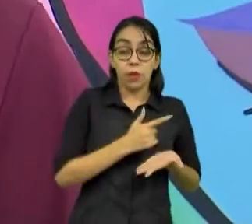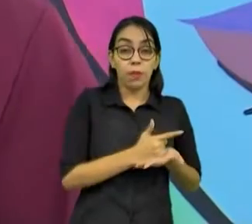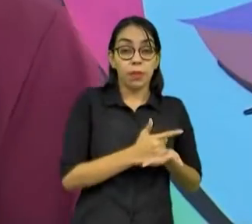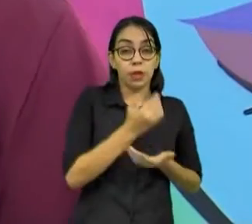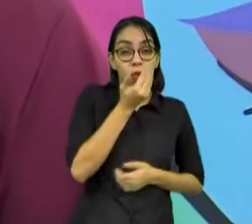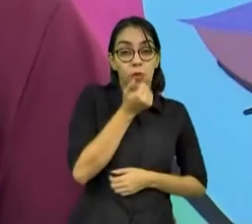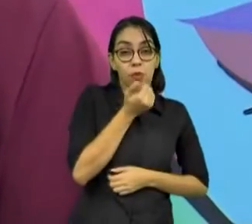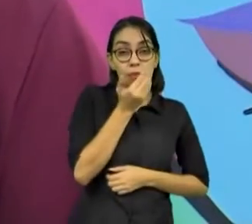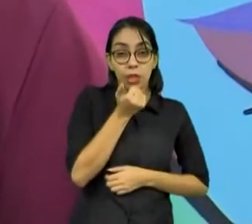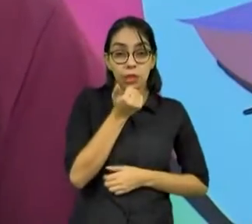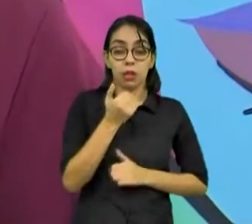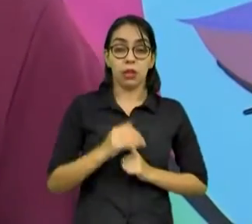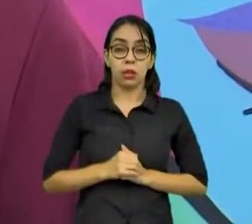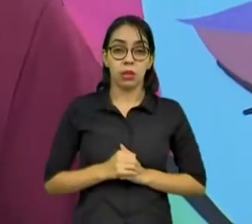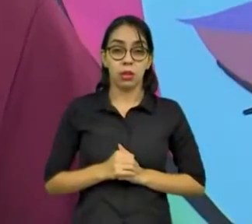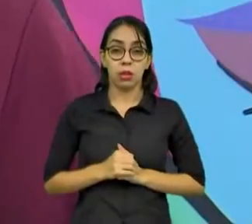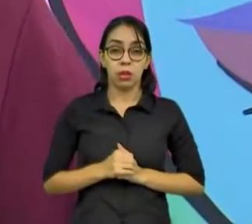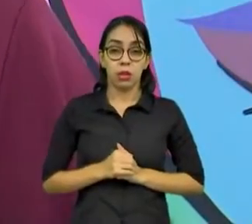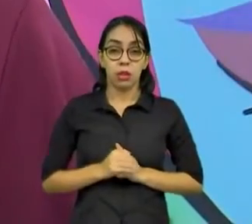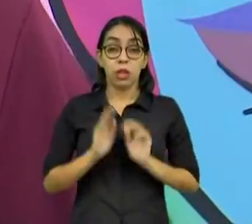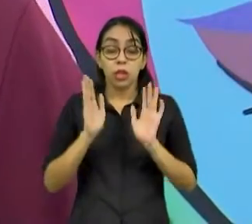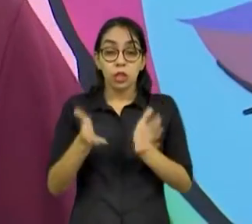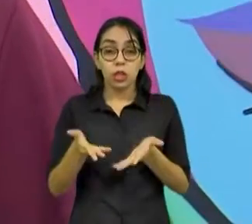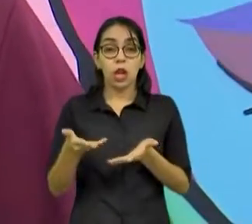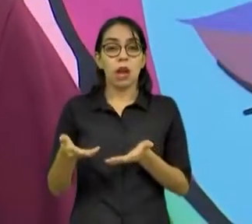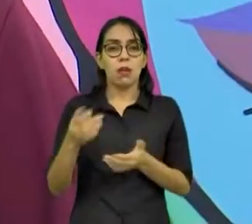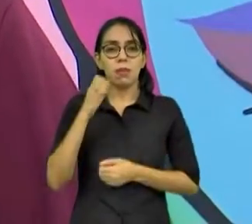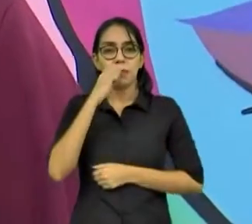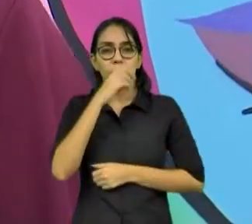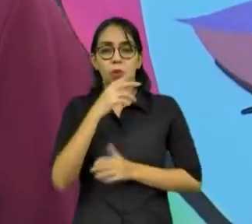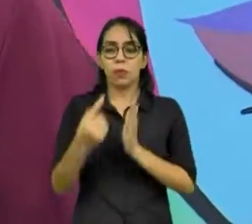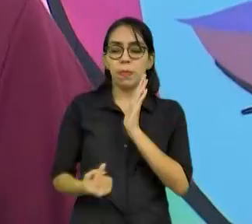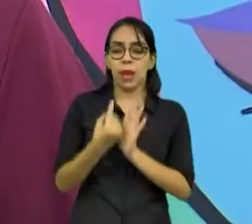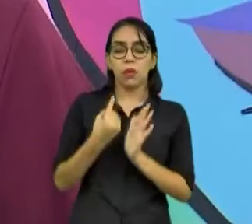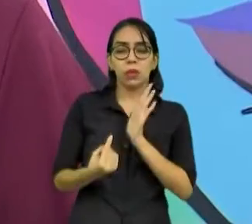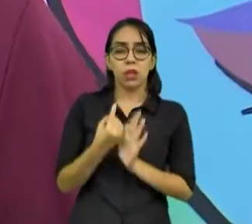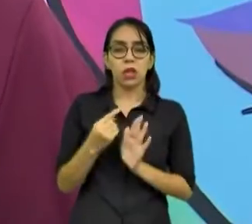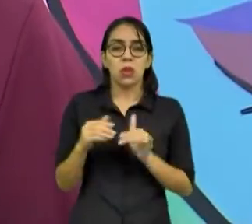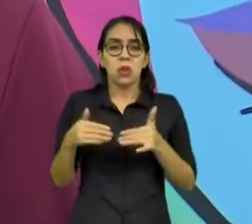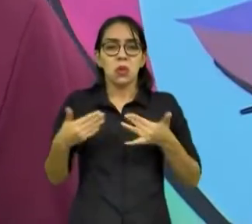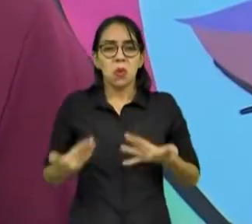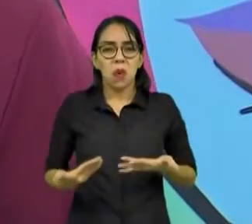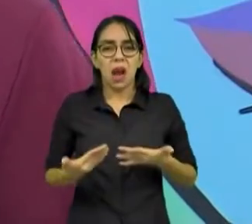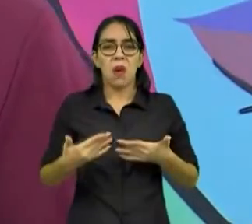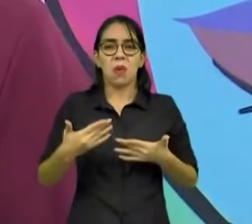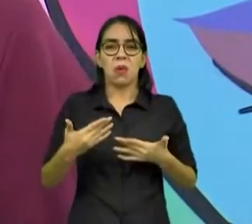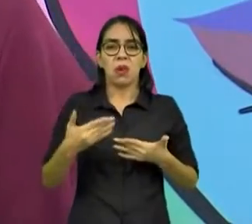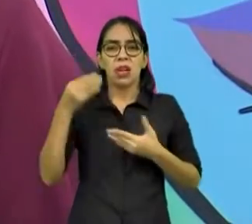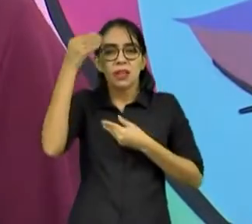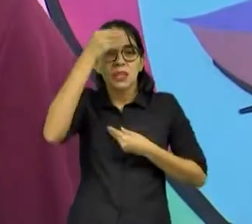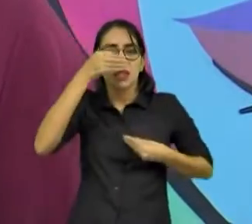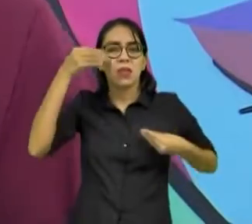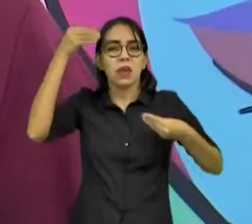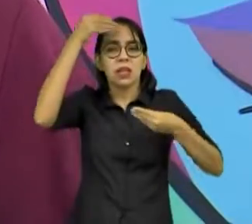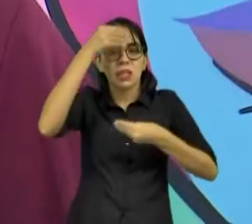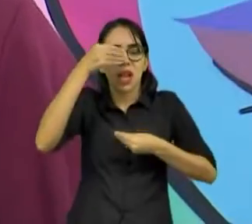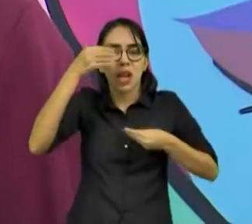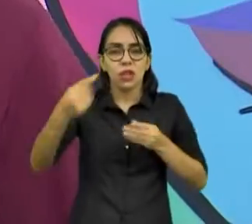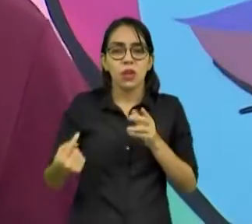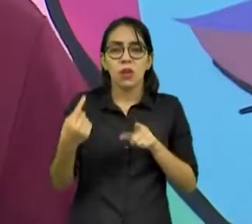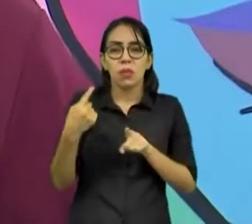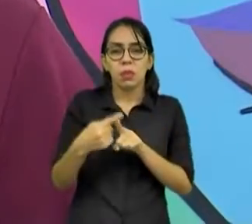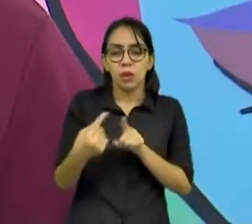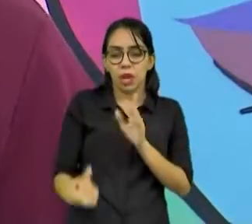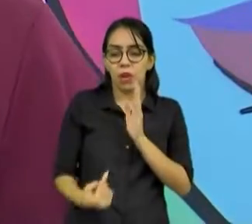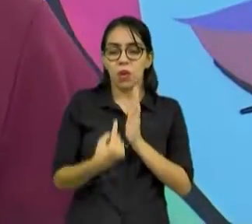o tio da batata e depois me questionar a minha sexualidade, questionar porque eu não era mulher, eu